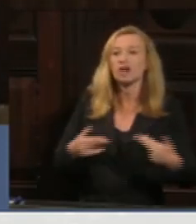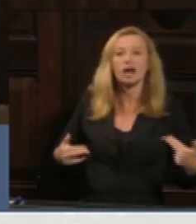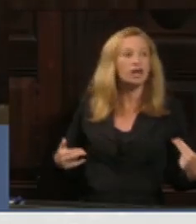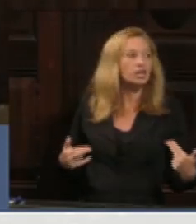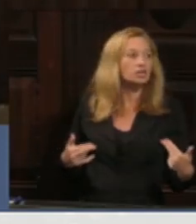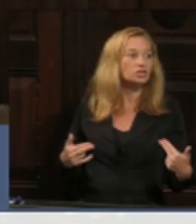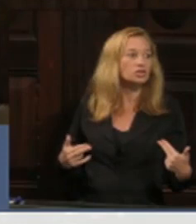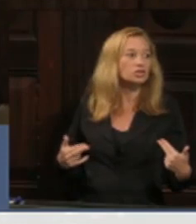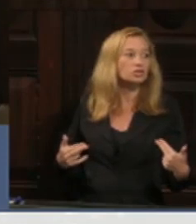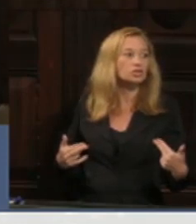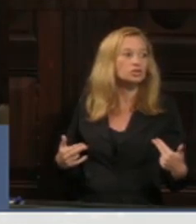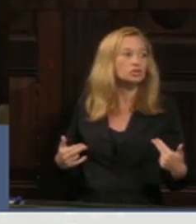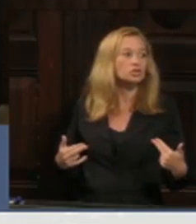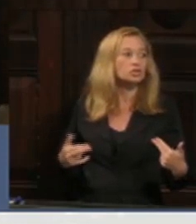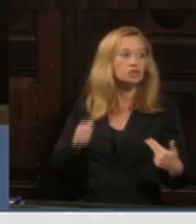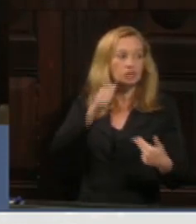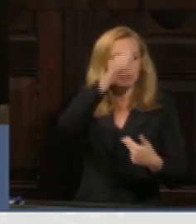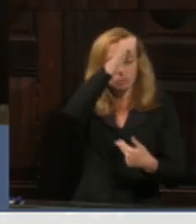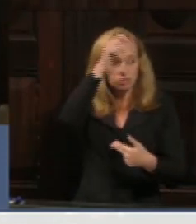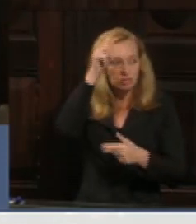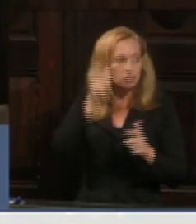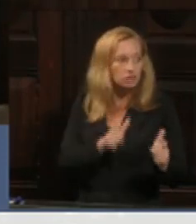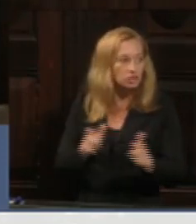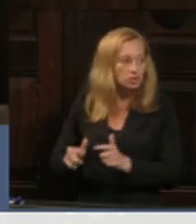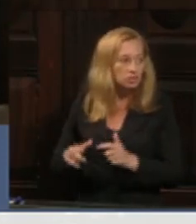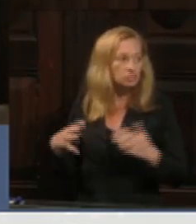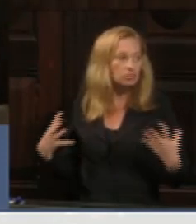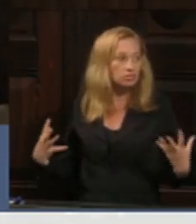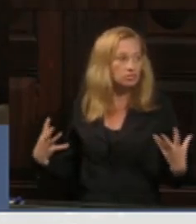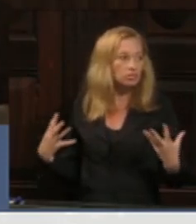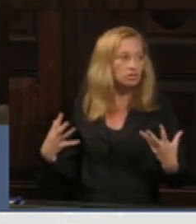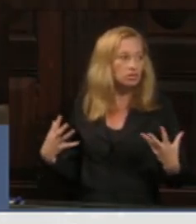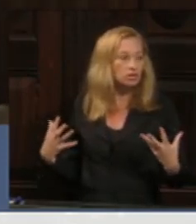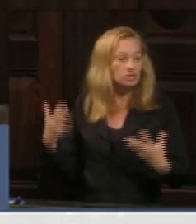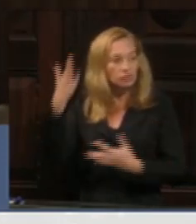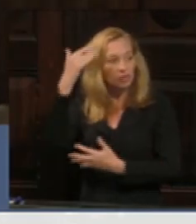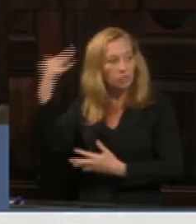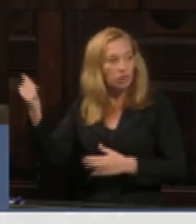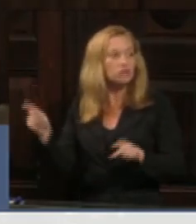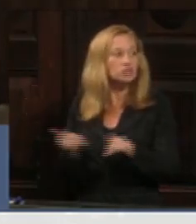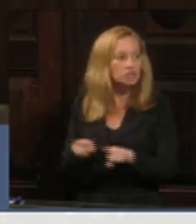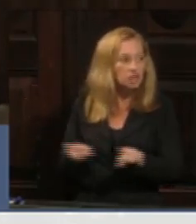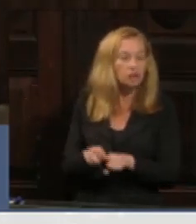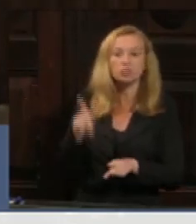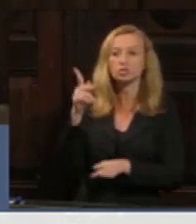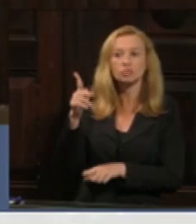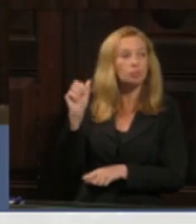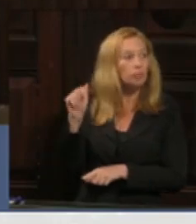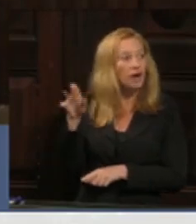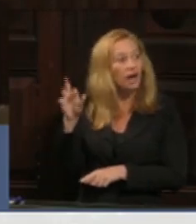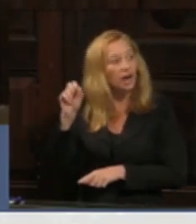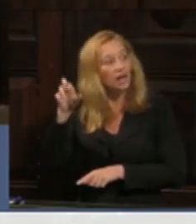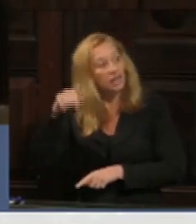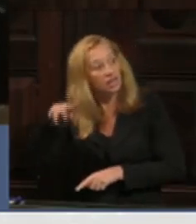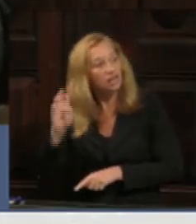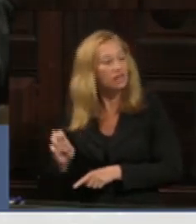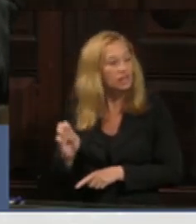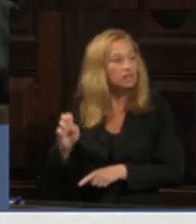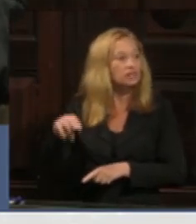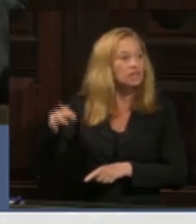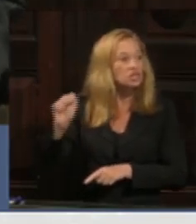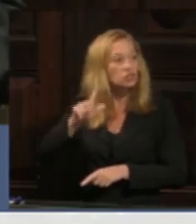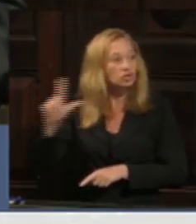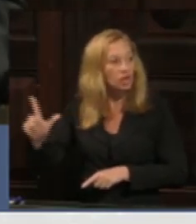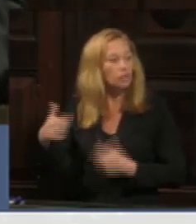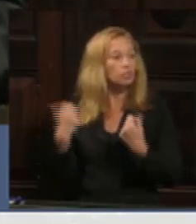Madalena, regiões, Conceição de Macabu, nós temos o Parque Nacional de Jurubatiba. Precisamos